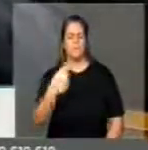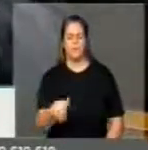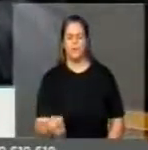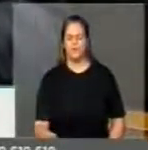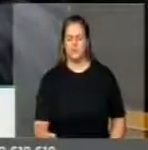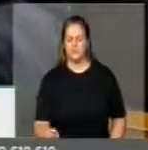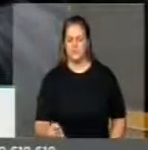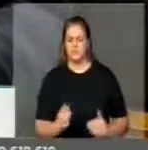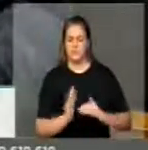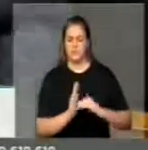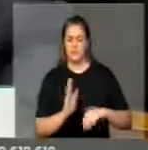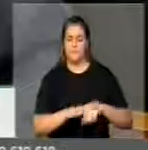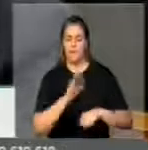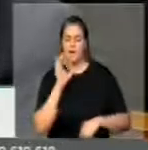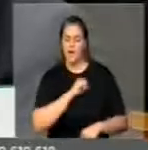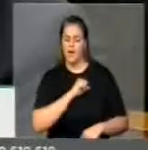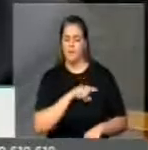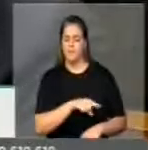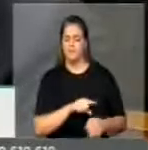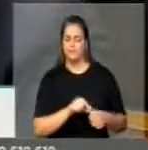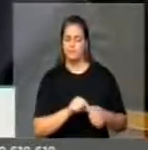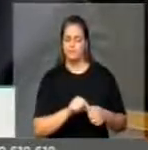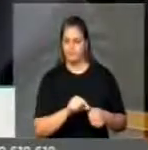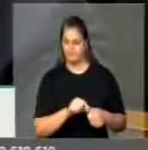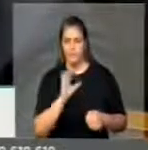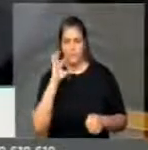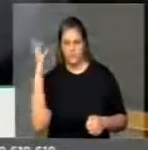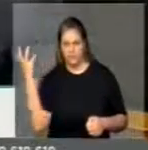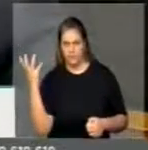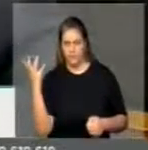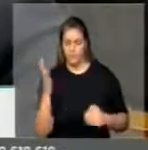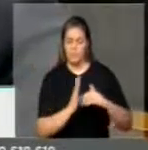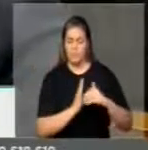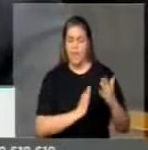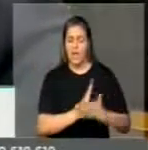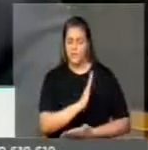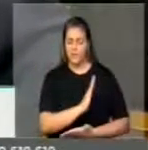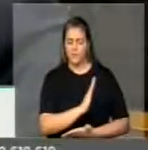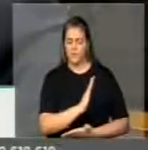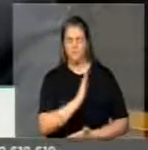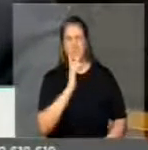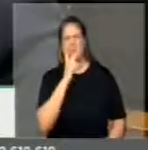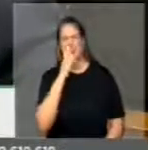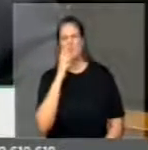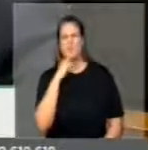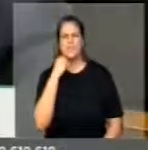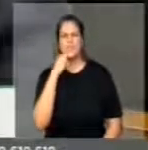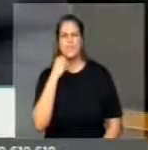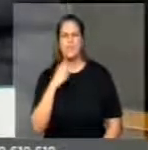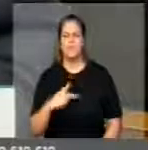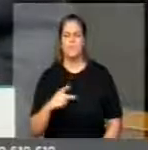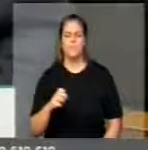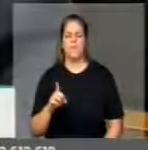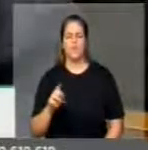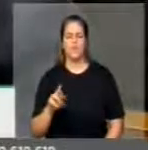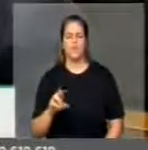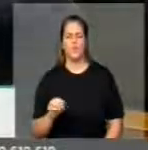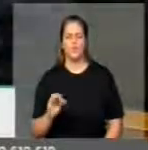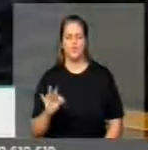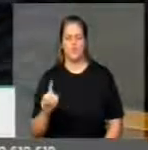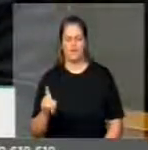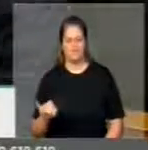Senado corre-se mais rápido com o processo. Isso foi aprovado lá, se não me falha a memória, pelo senador Pedro Tax. Ele levou